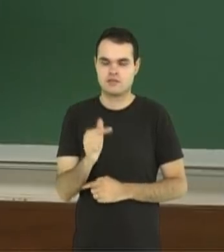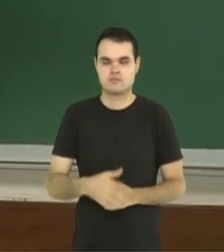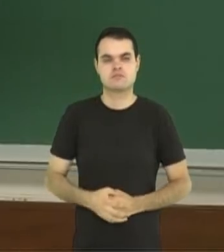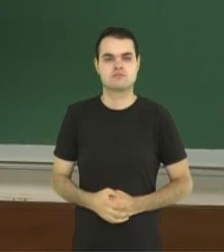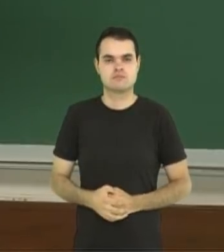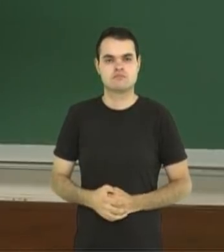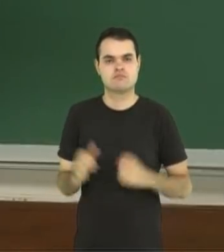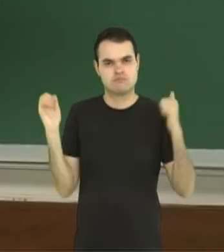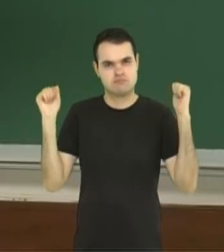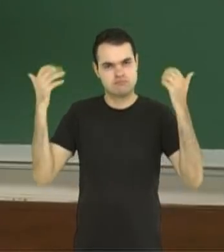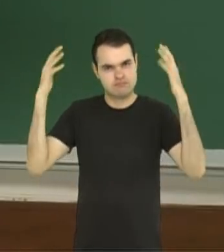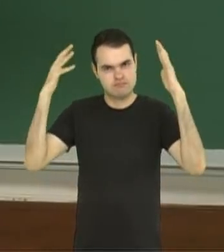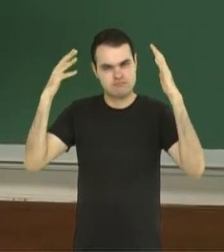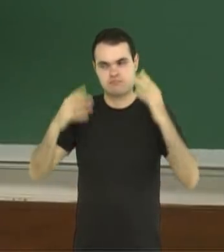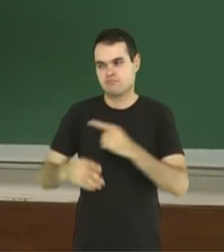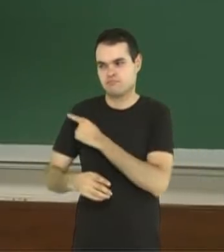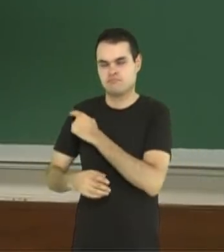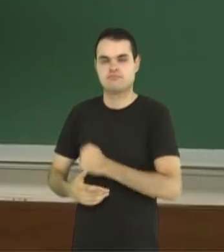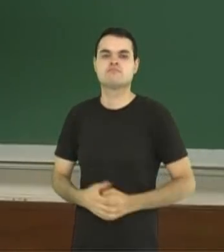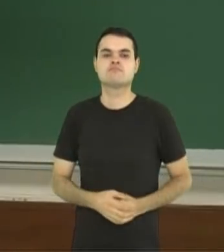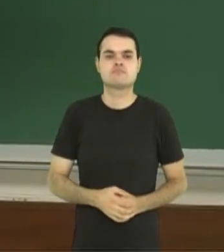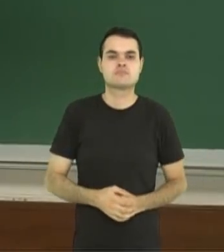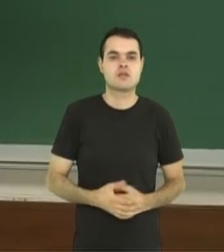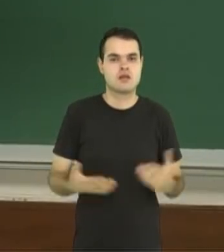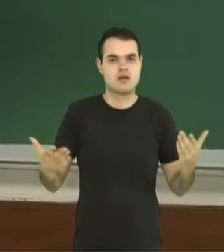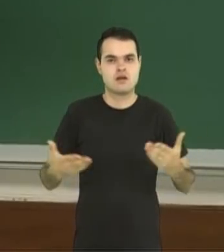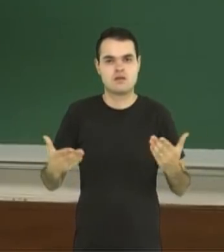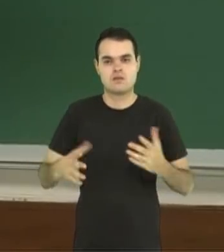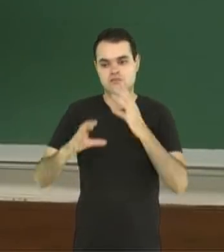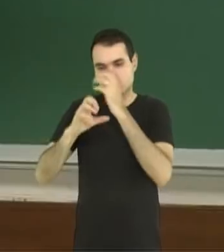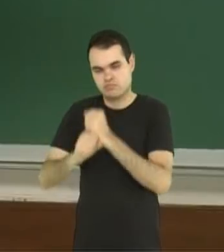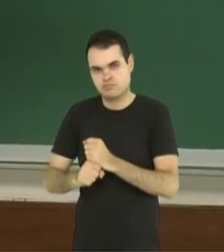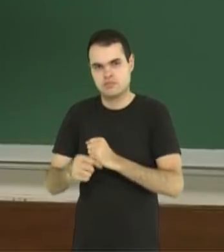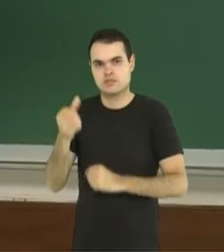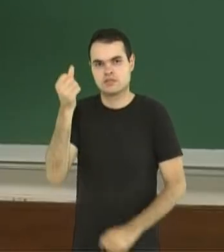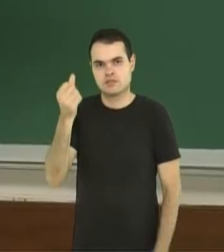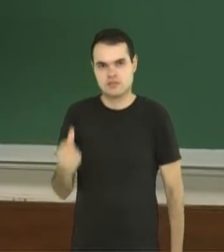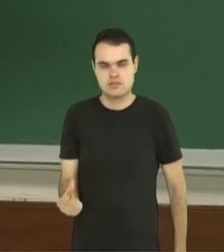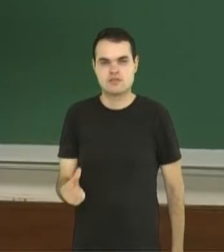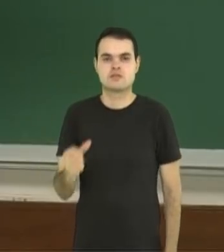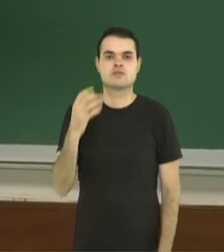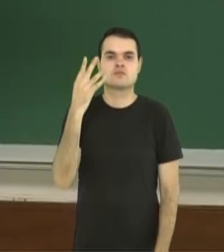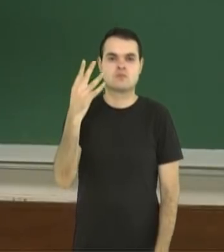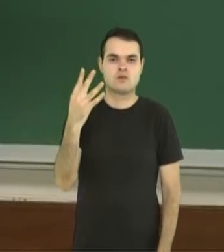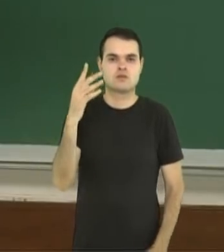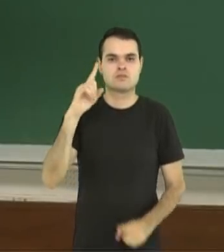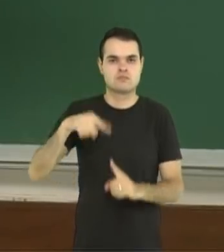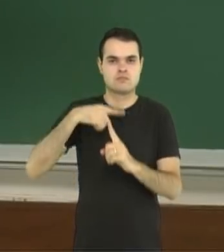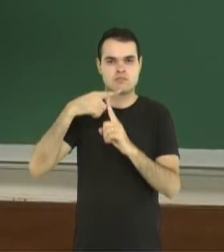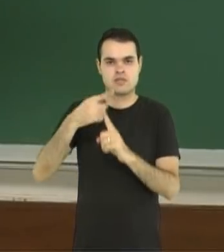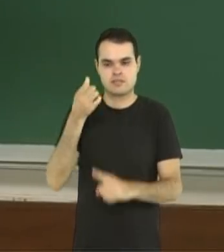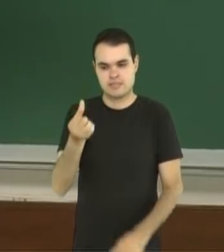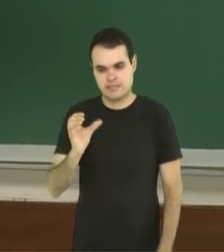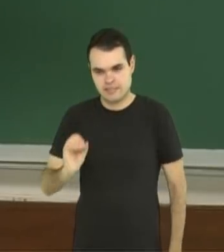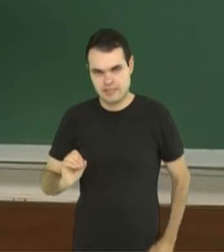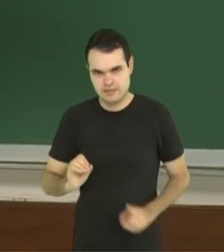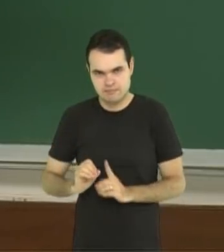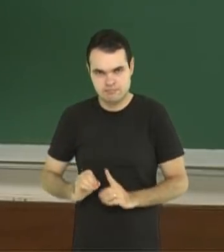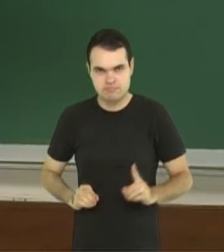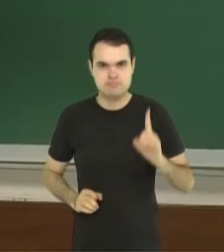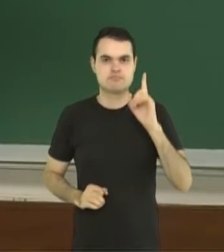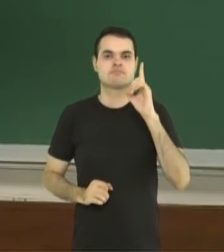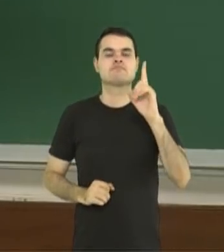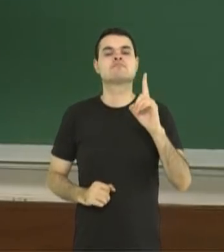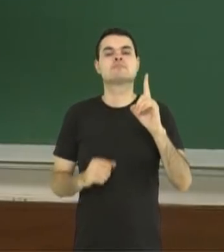27. Muito bem, anotadinho aqui. Então, agora eu vou adicionar 6 mais 0, 6, 4 mais 6, 10. Subiu 1